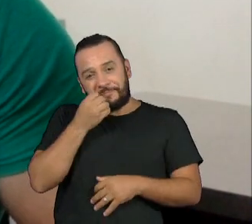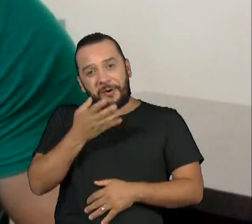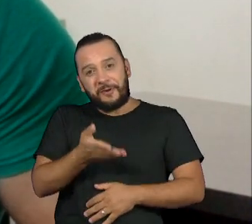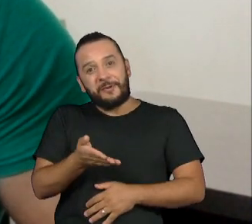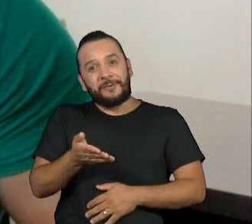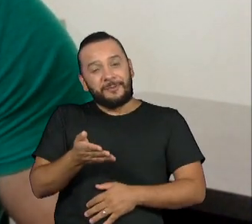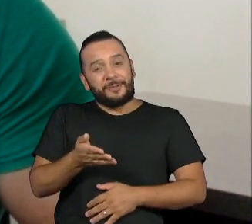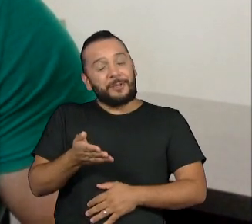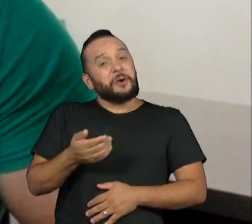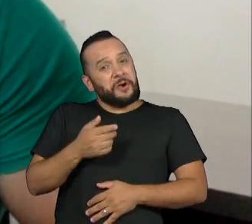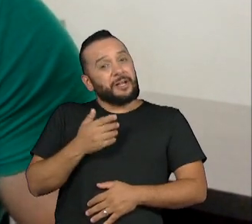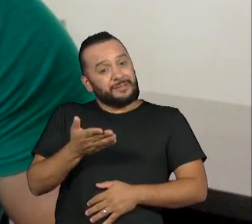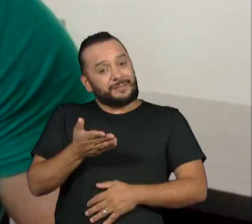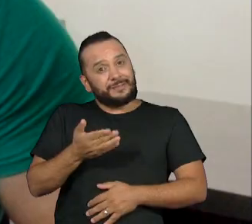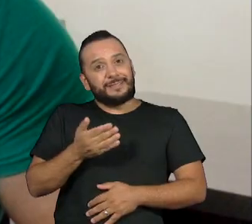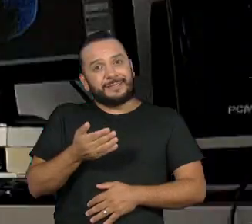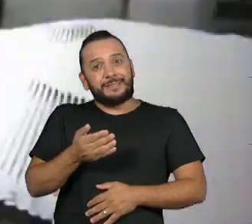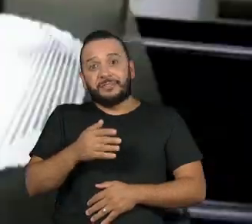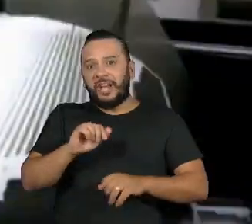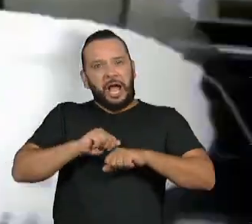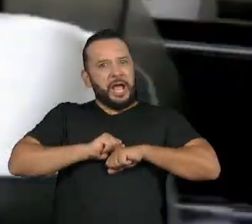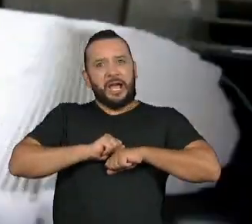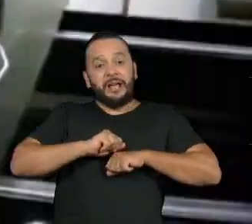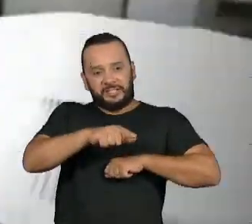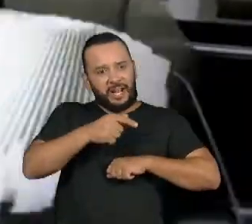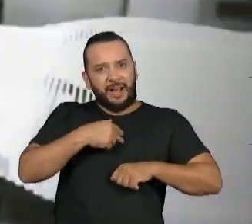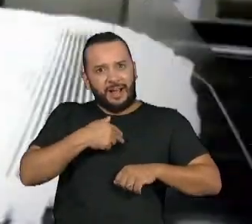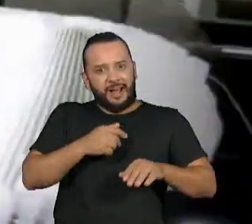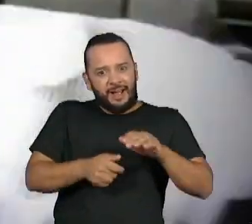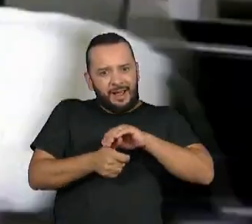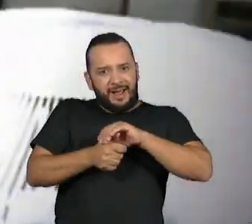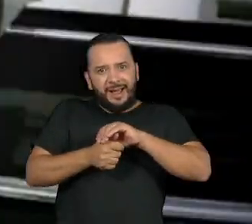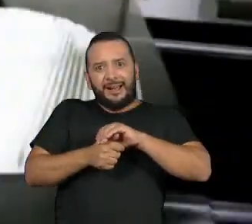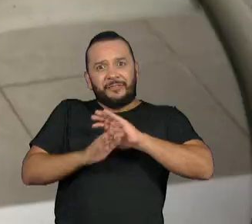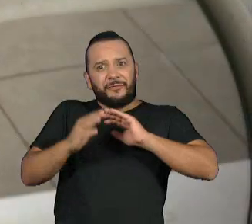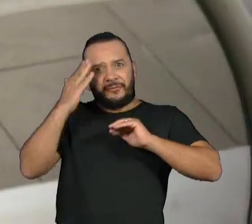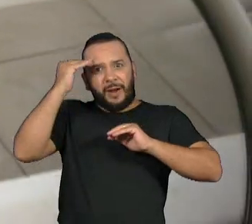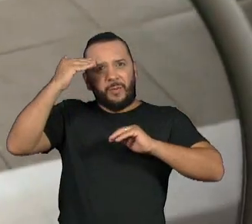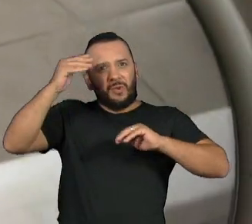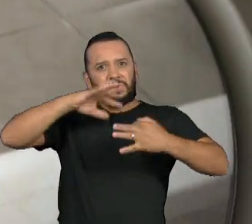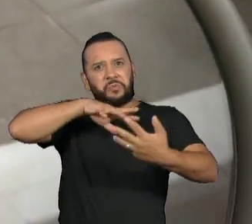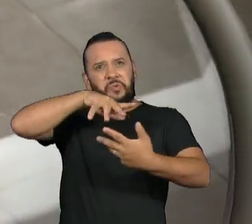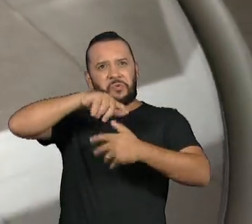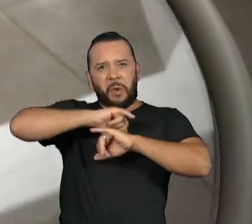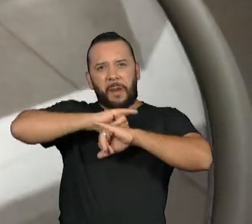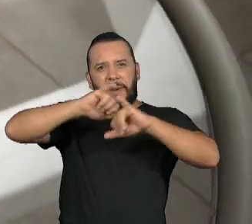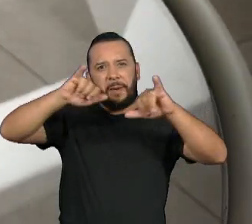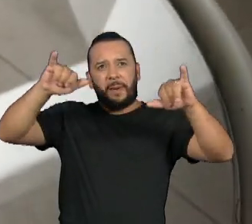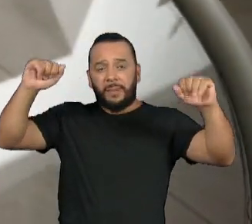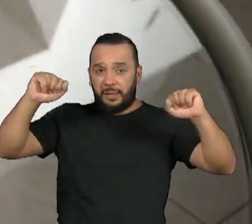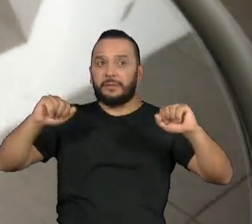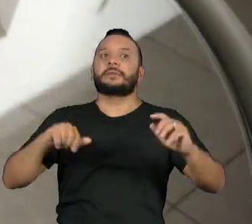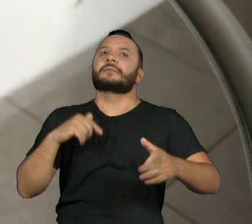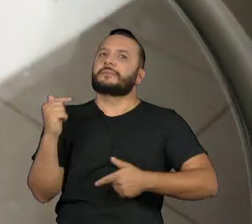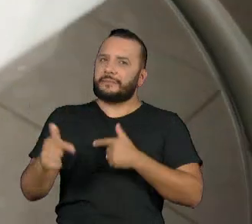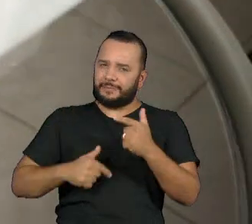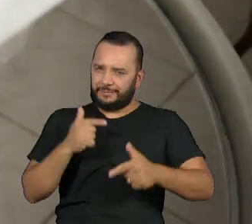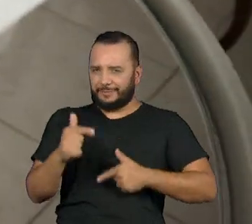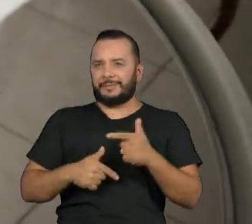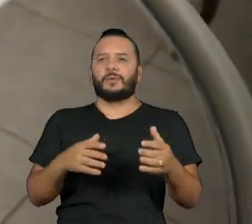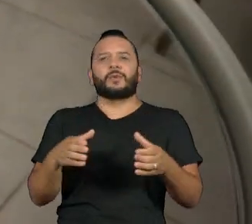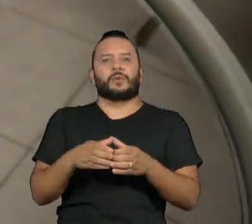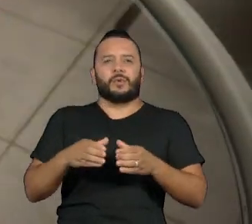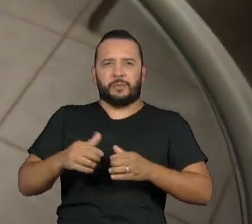não esperado, de explodir a nível mundial. O trabalho inovador da equipe